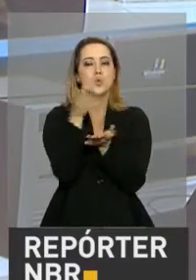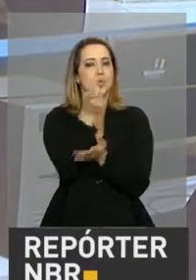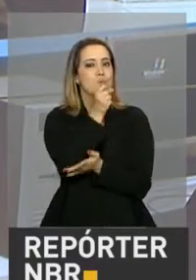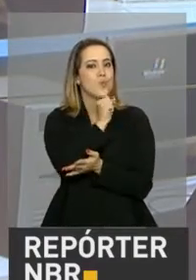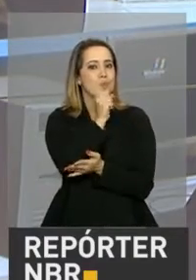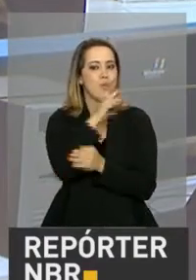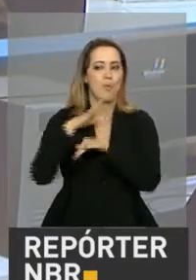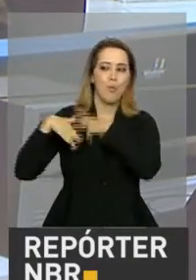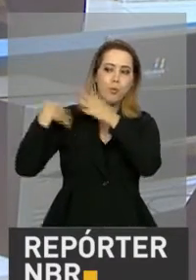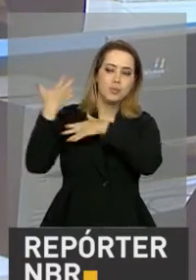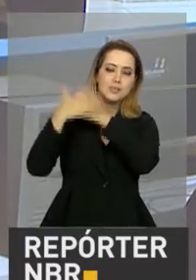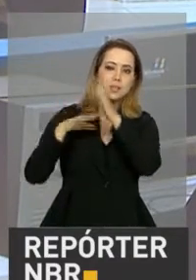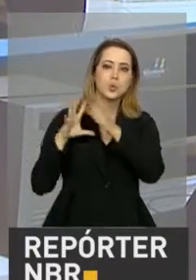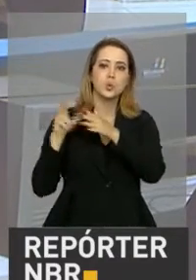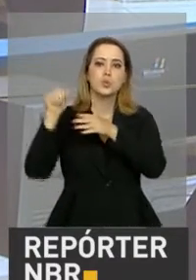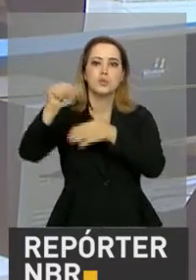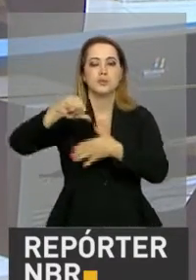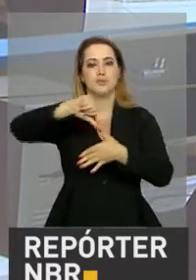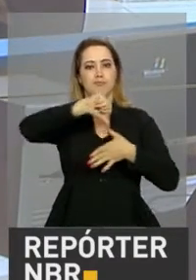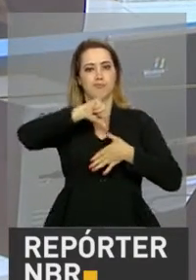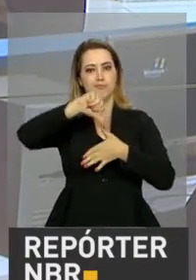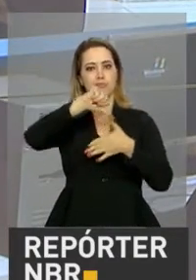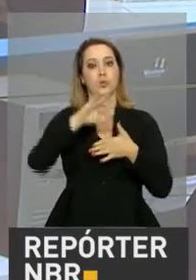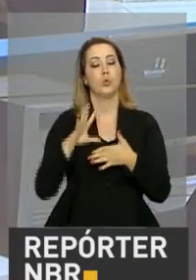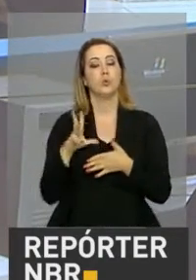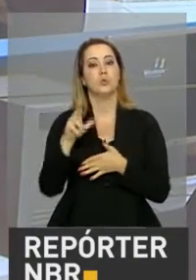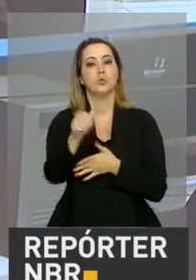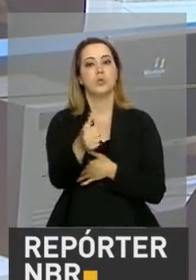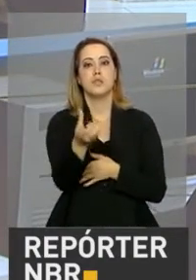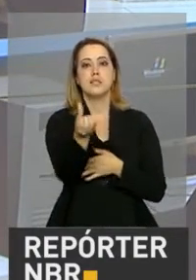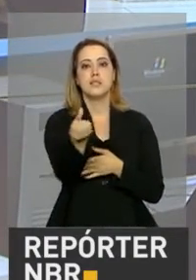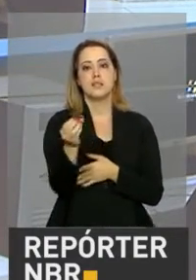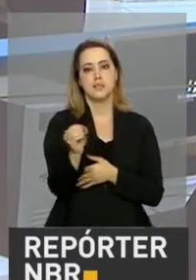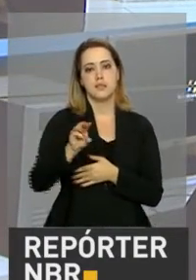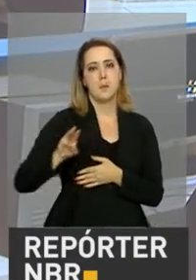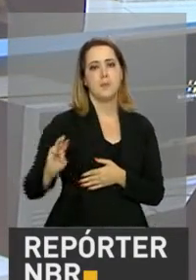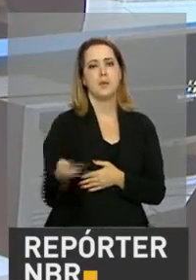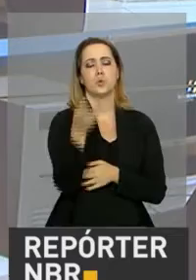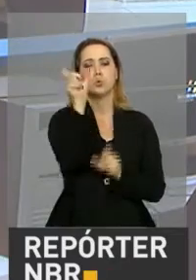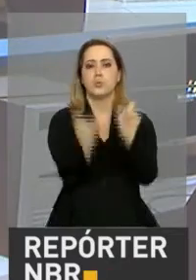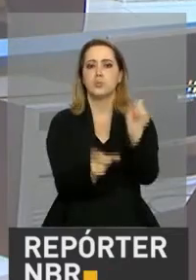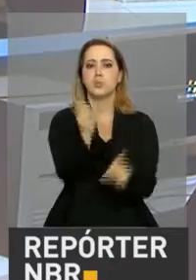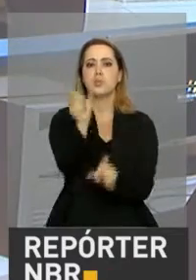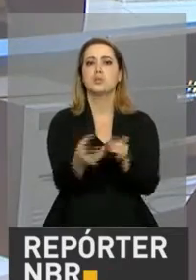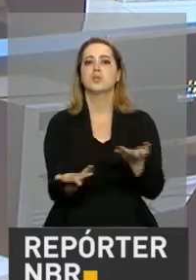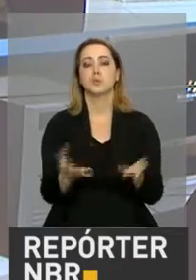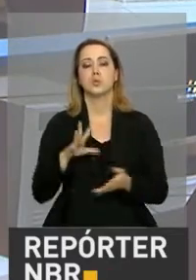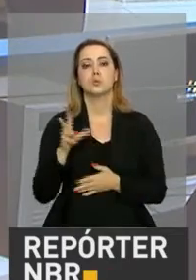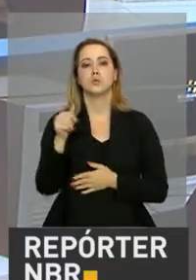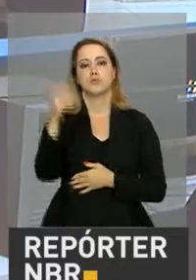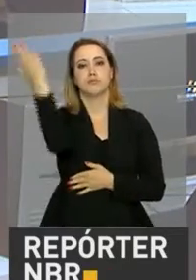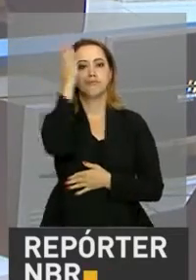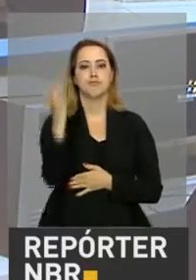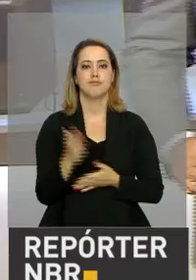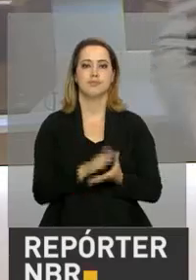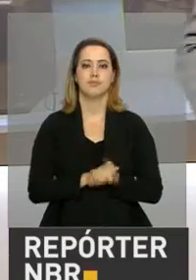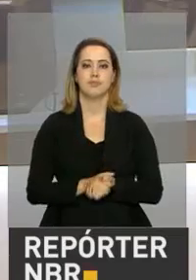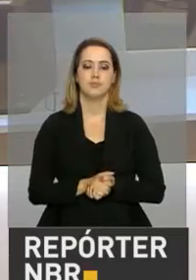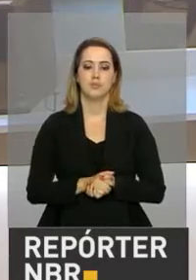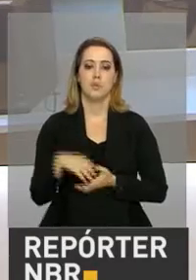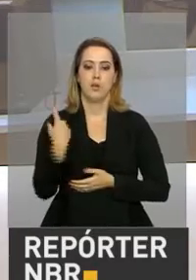de todo o hemisfério sul é ouvido diariamente por mais de 60 milhões de pessoas em todo o país